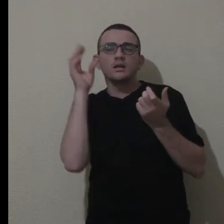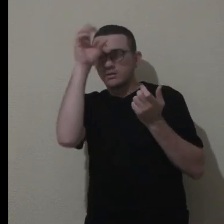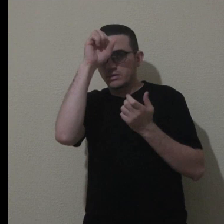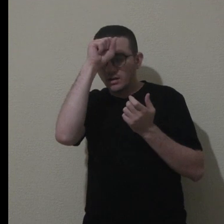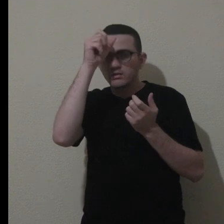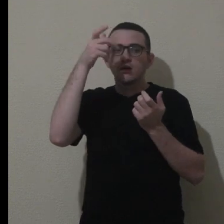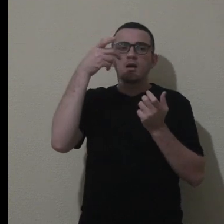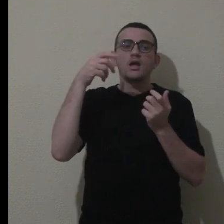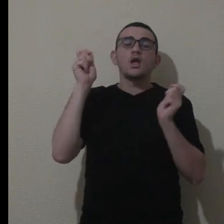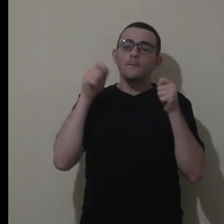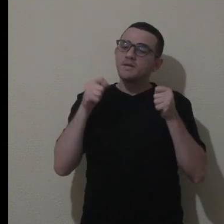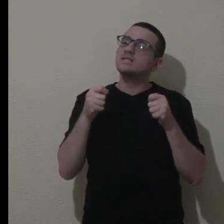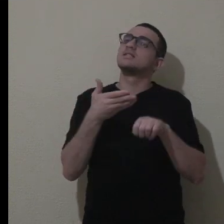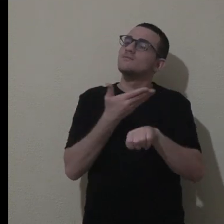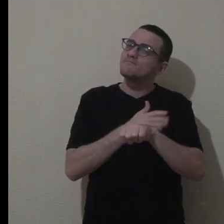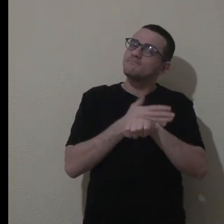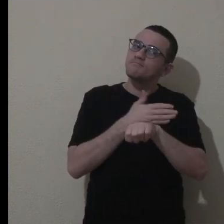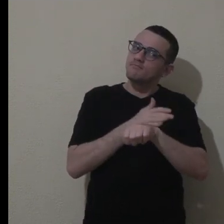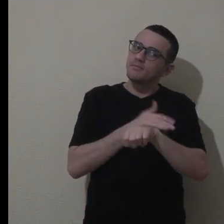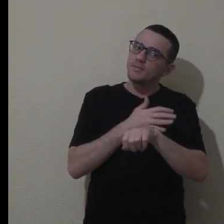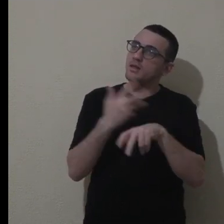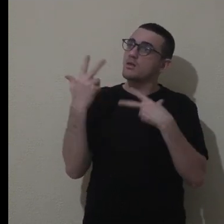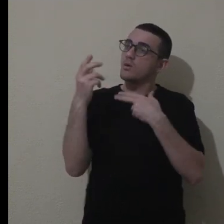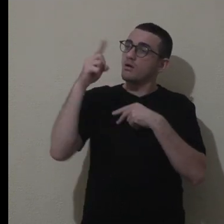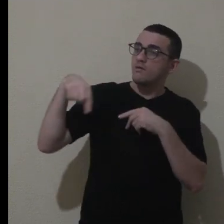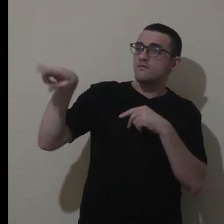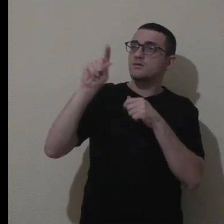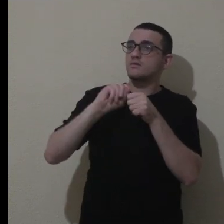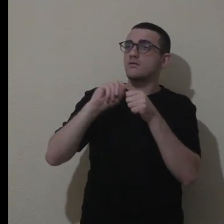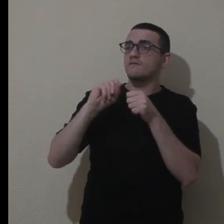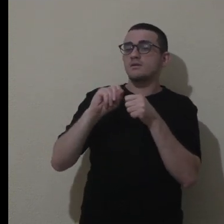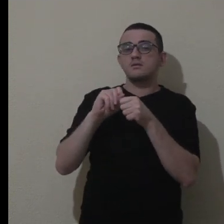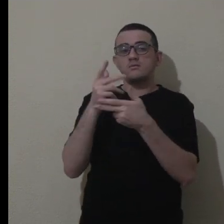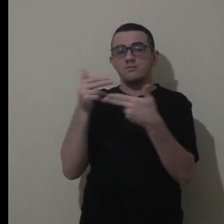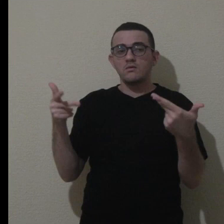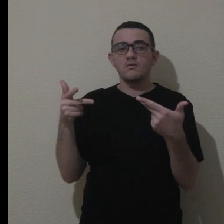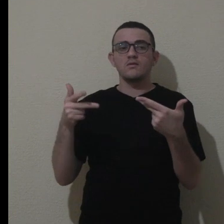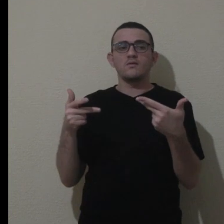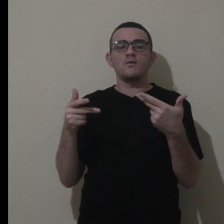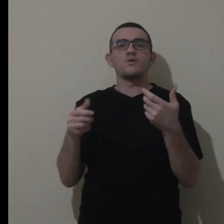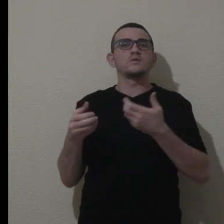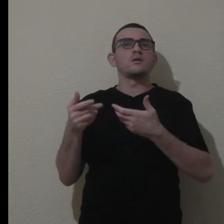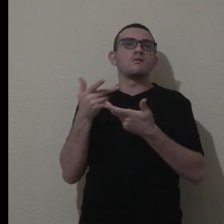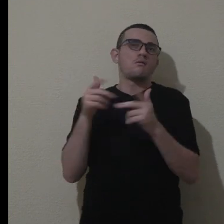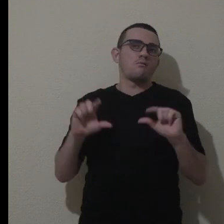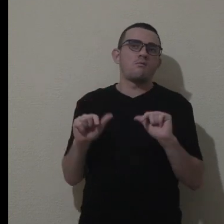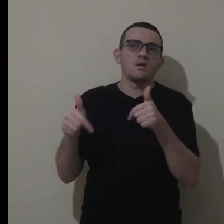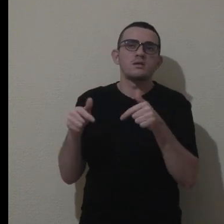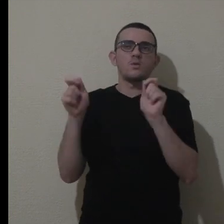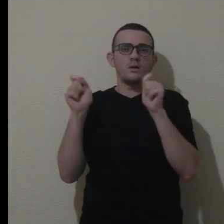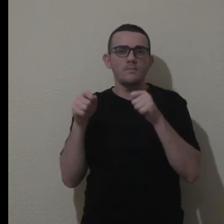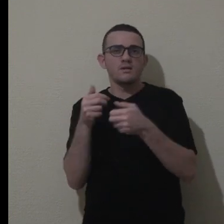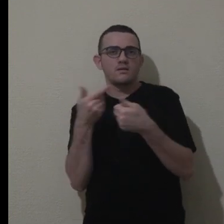né? Eu preciso praticar. Da mesma maneira, vocês que estão fazendo alguma prática, né, alguma atividade